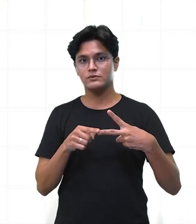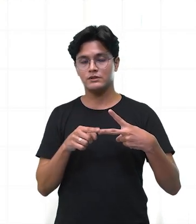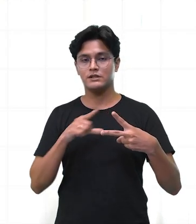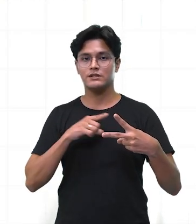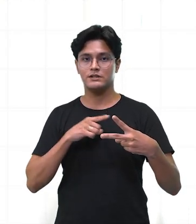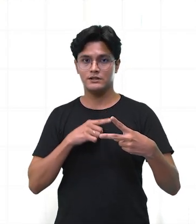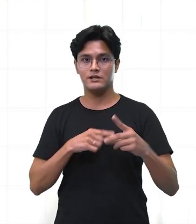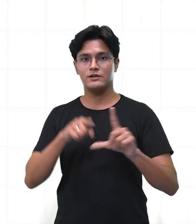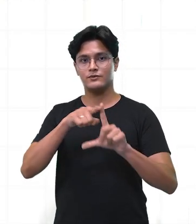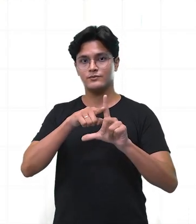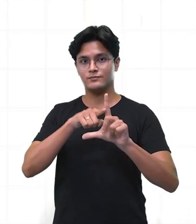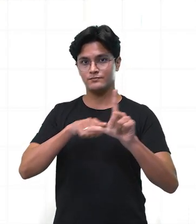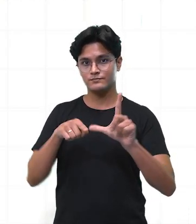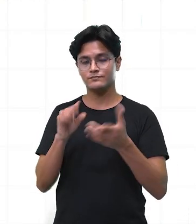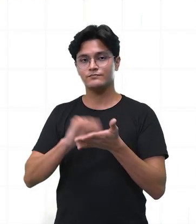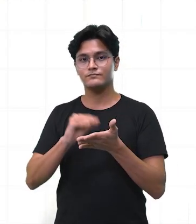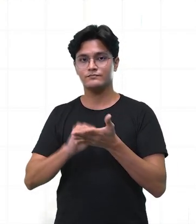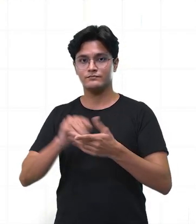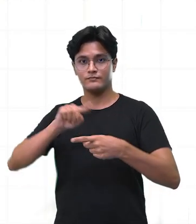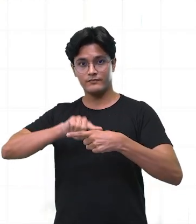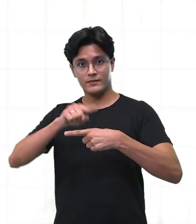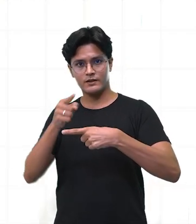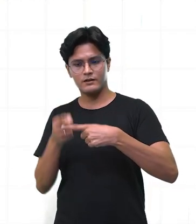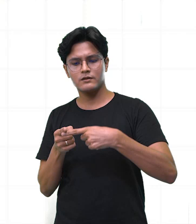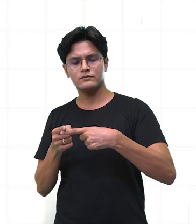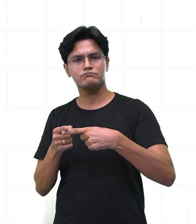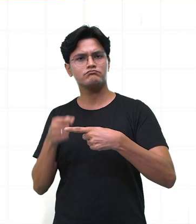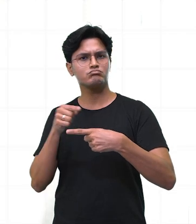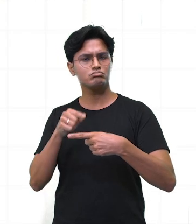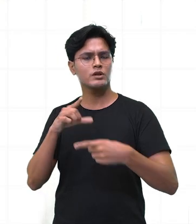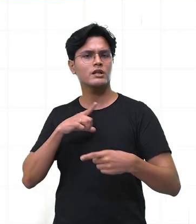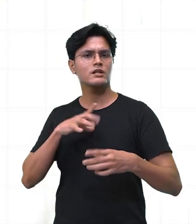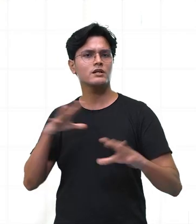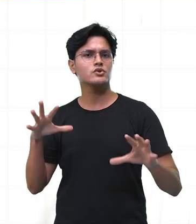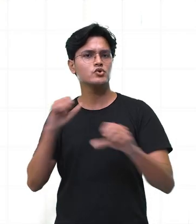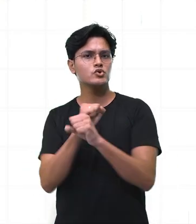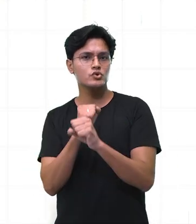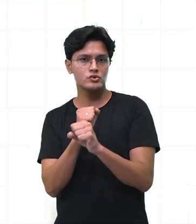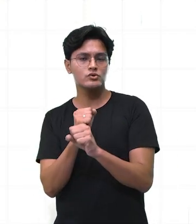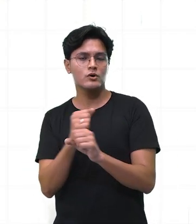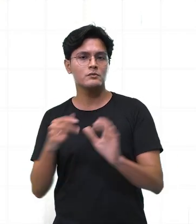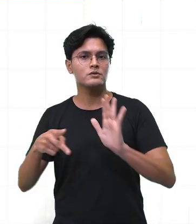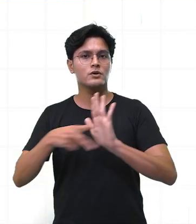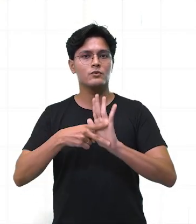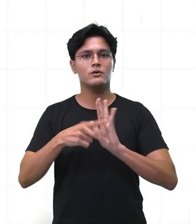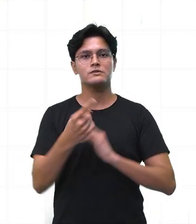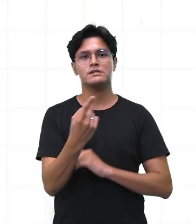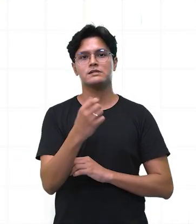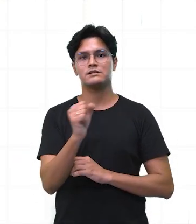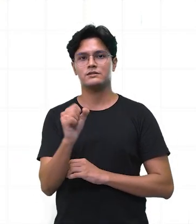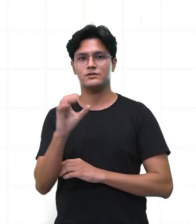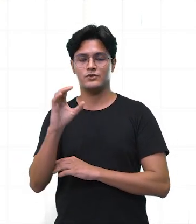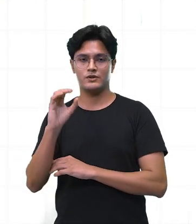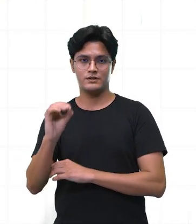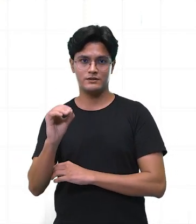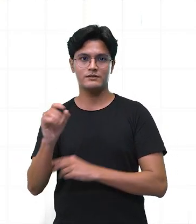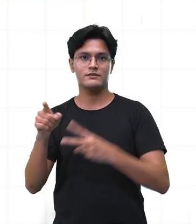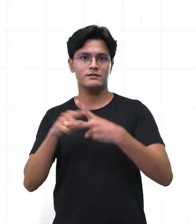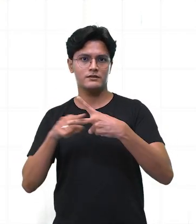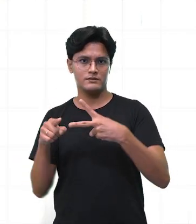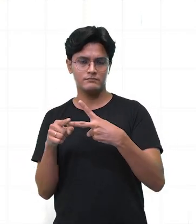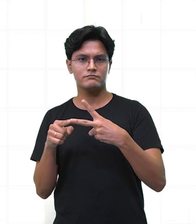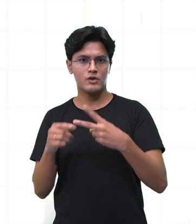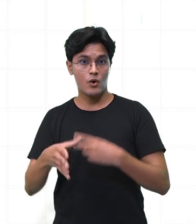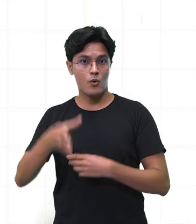suplementares quando a soma entre eles é igual a 180 graus, tá? Então guardem essa palavrinha aqui,